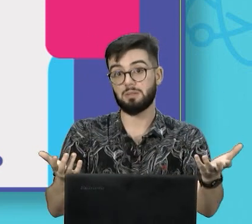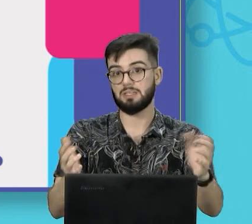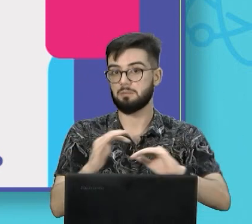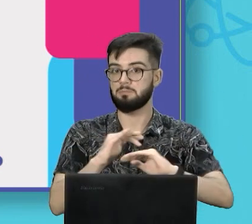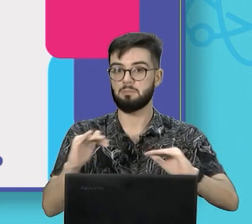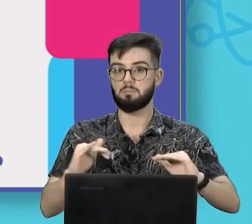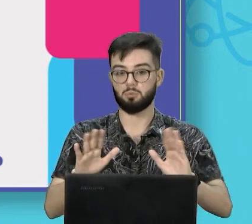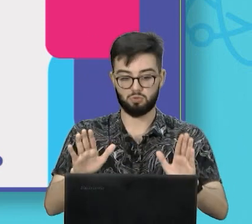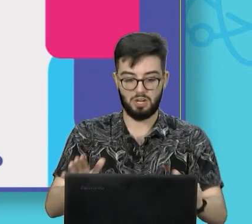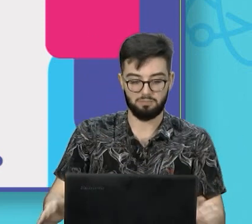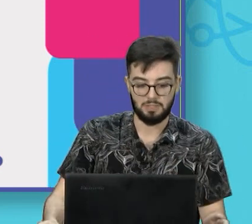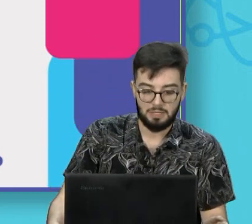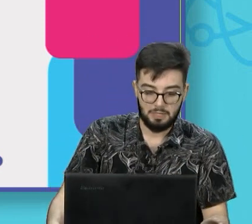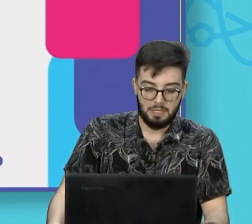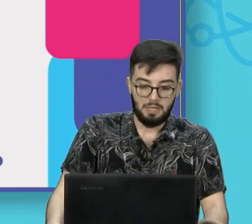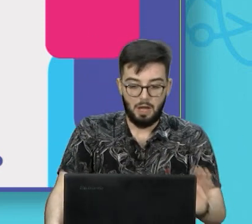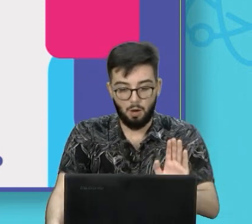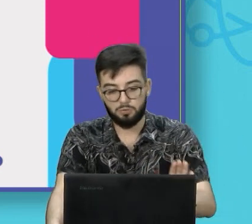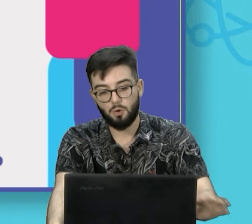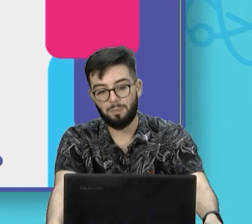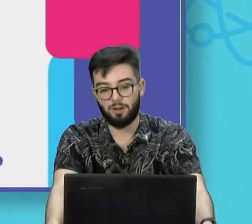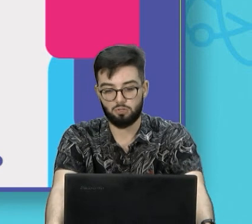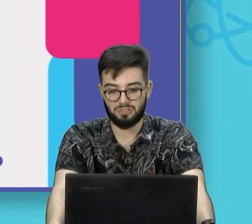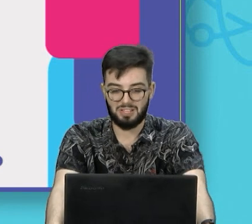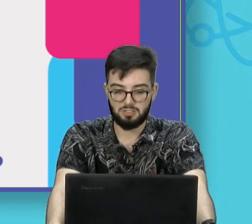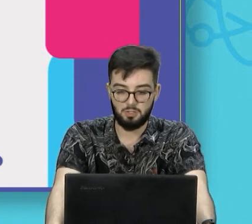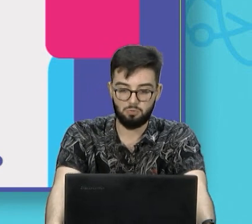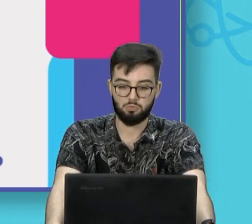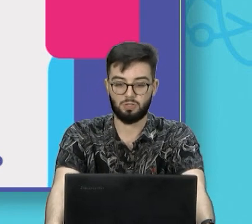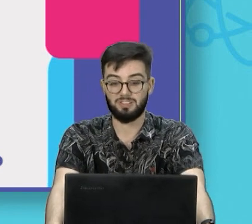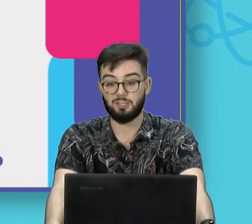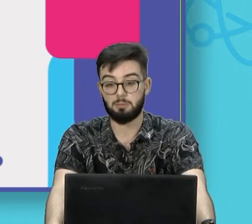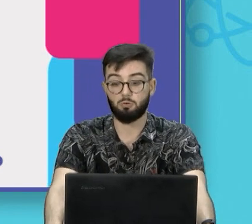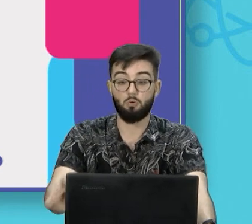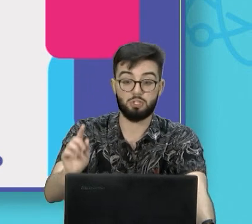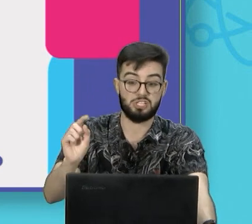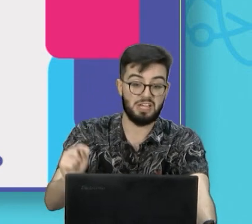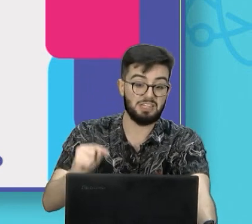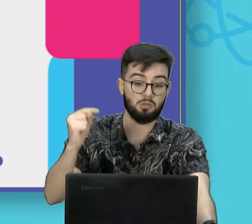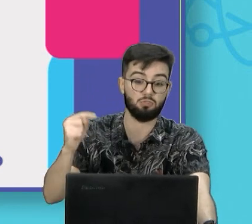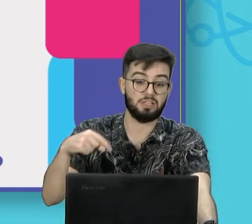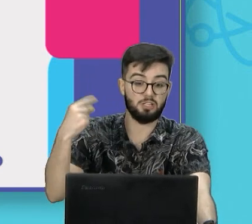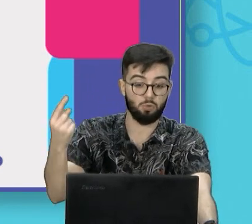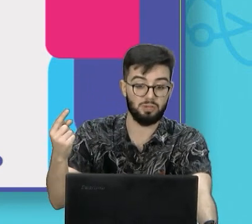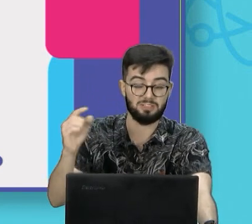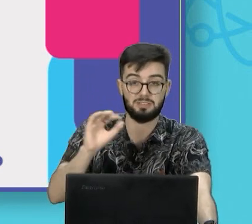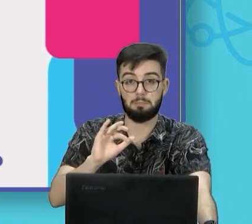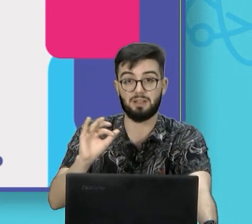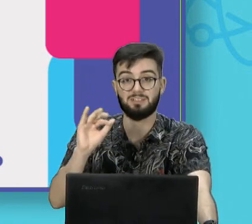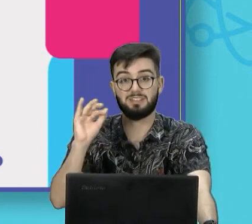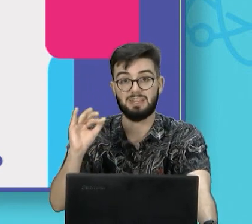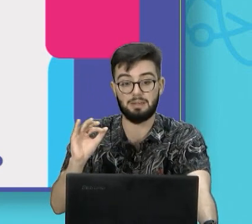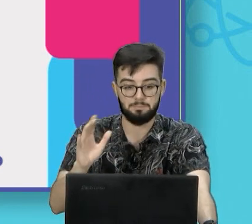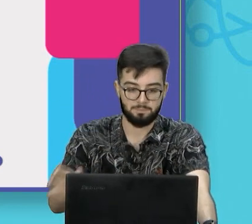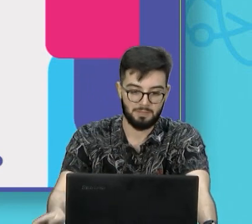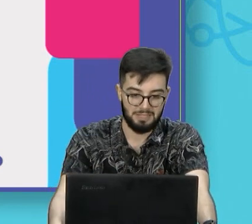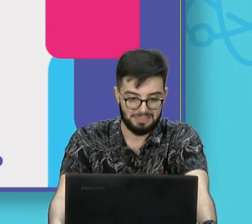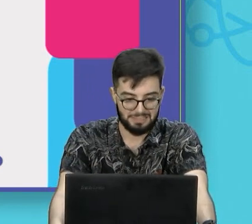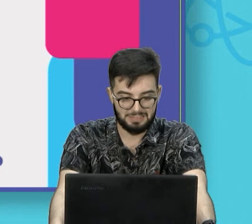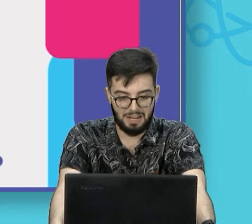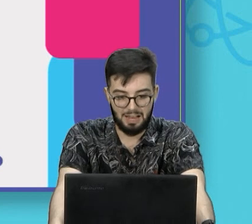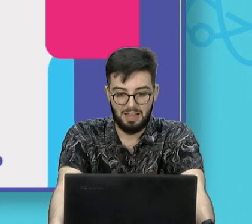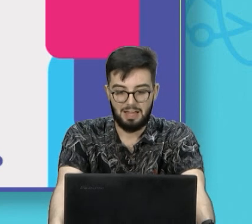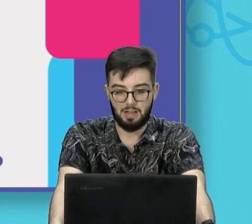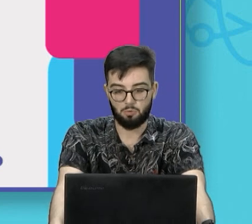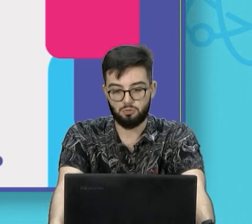feminina no ponto chave ao se comparar os dois artigos No que diz respeito ao gênero dos eleitores dependesse que